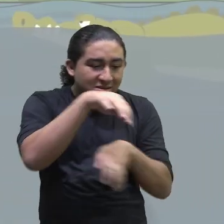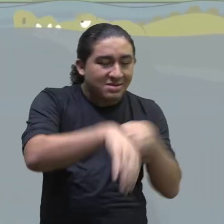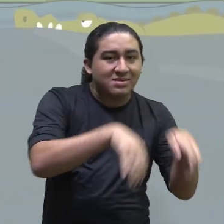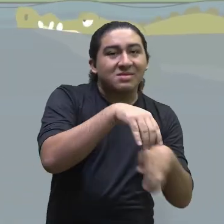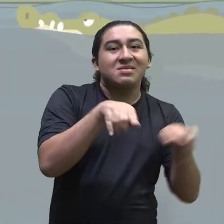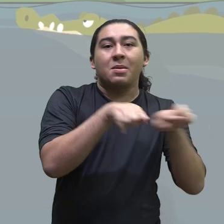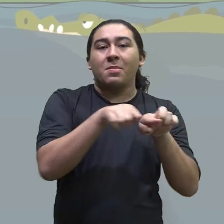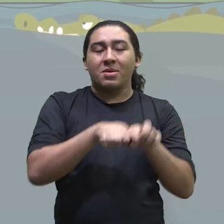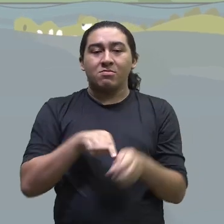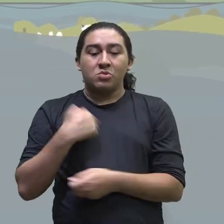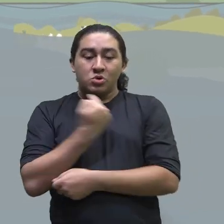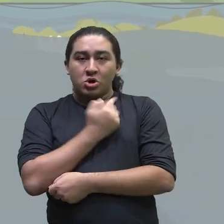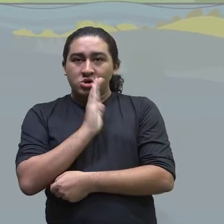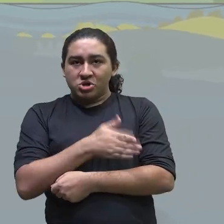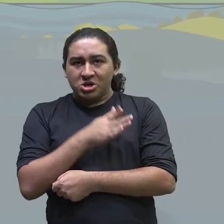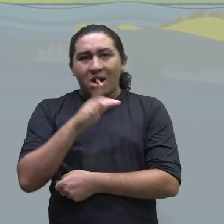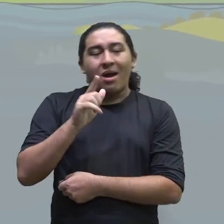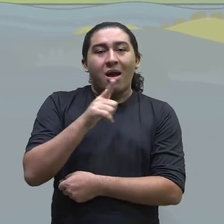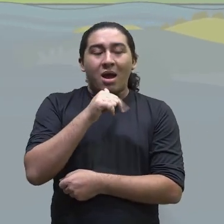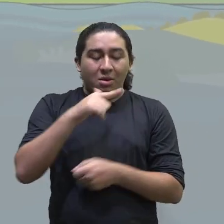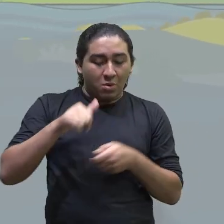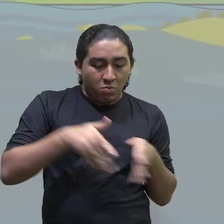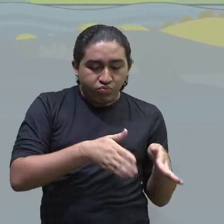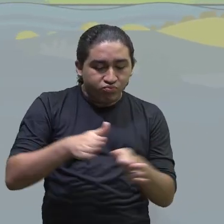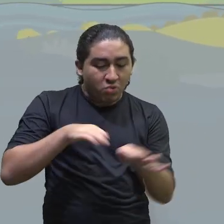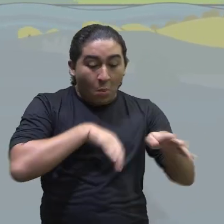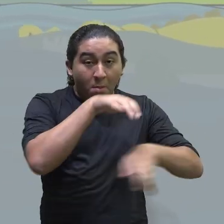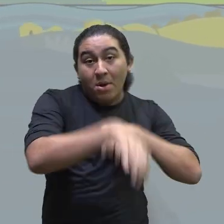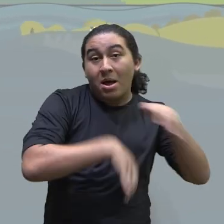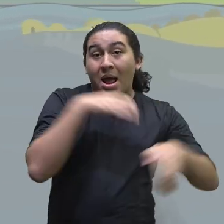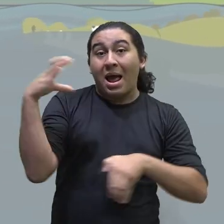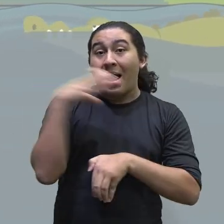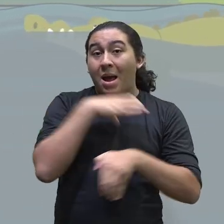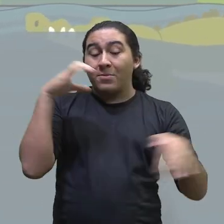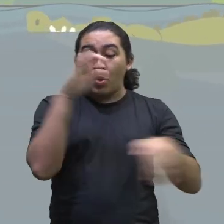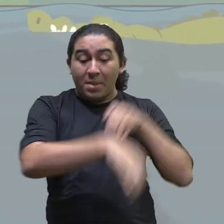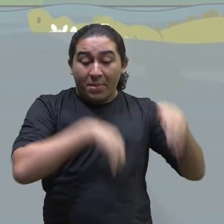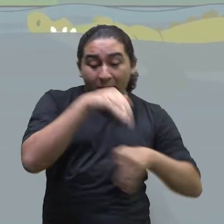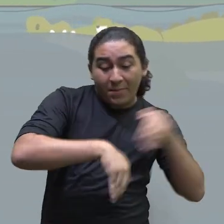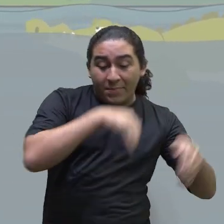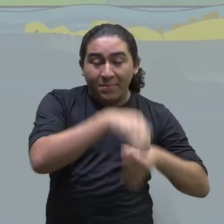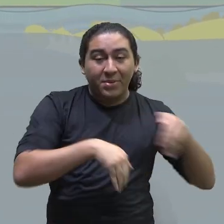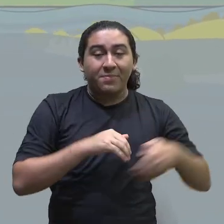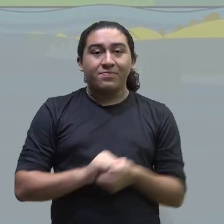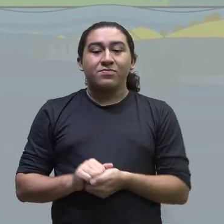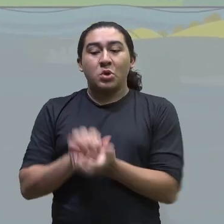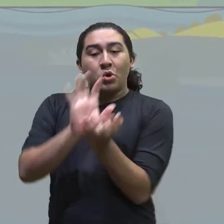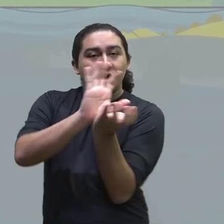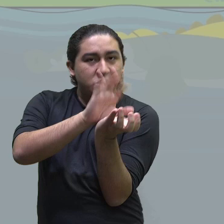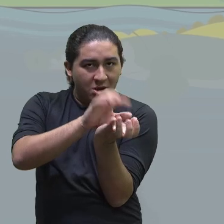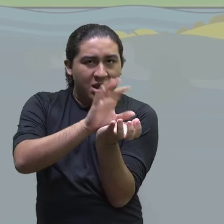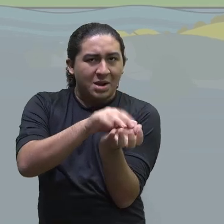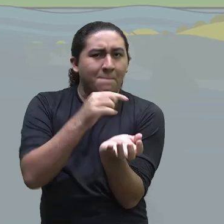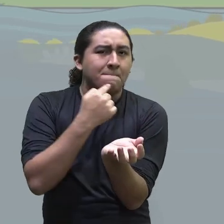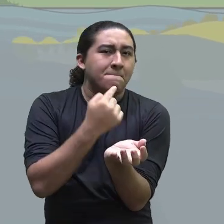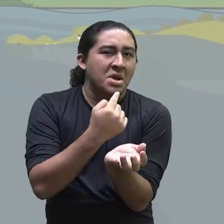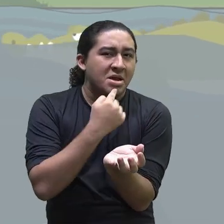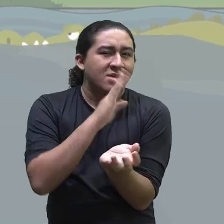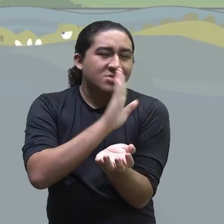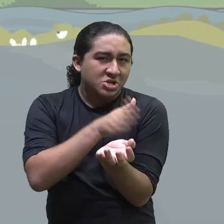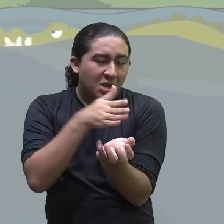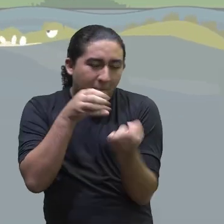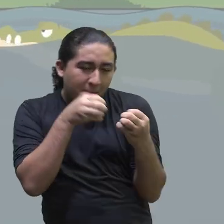Como já estávamos no meio do caminho, continuamos nadando o mais rápido possível. O jacaré já estava a uns 10 metros de